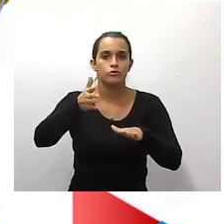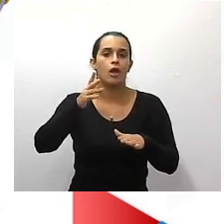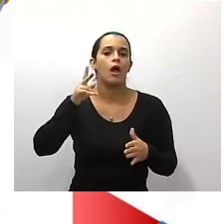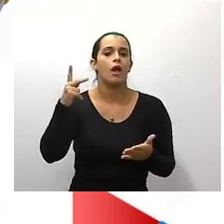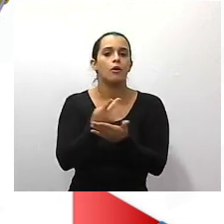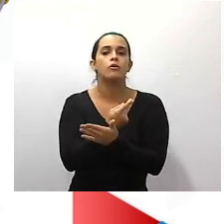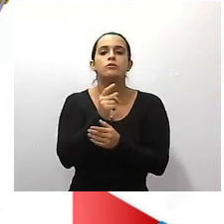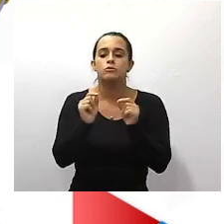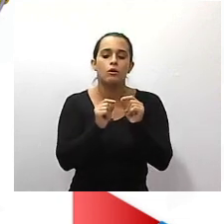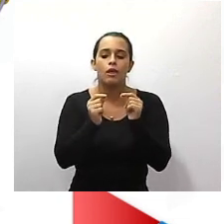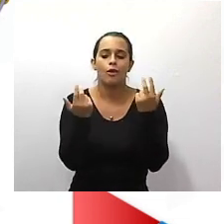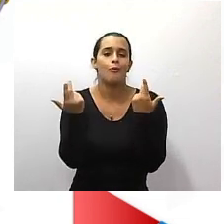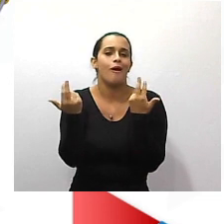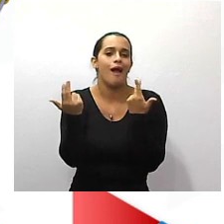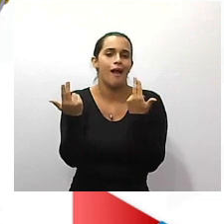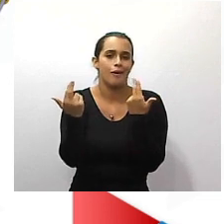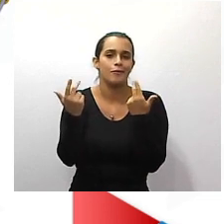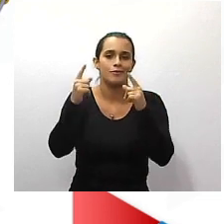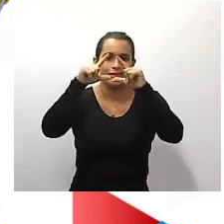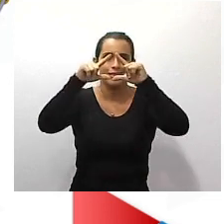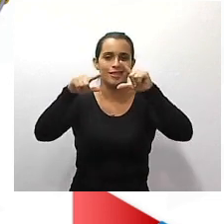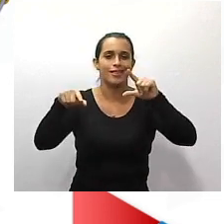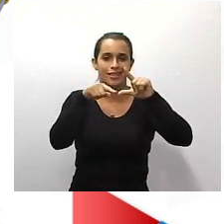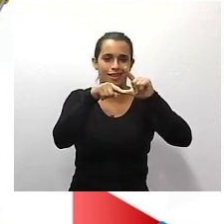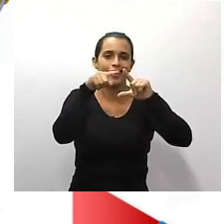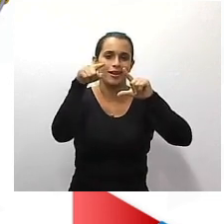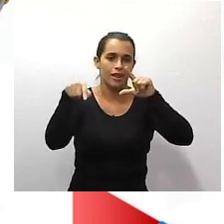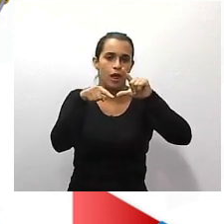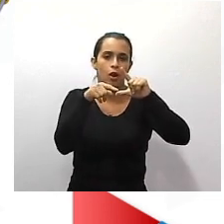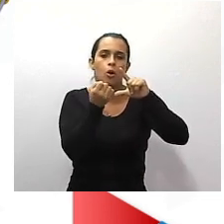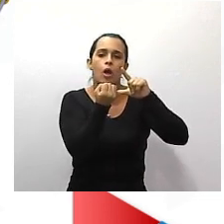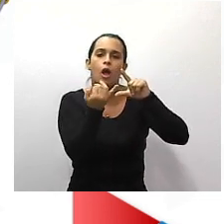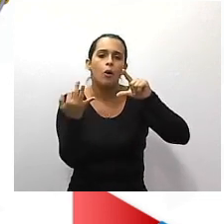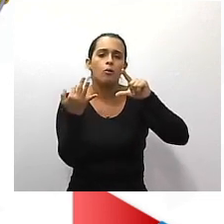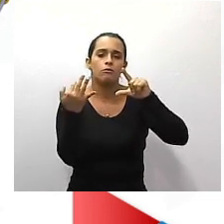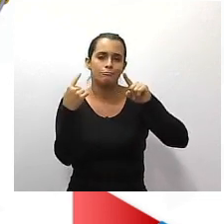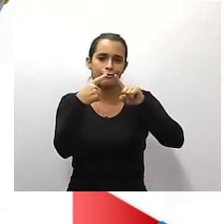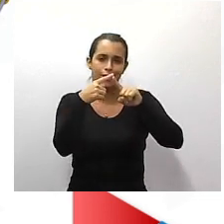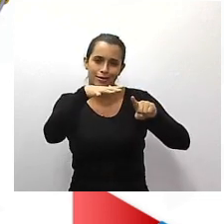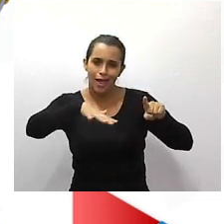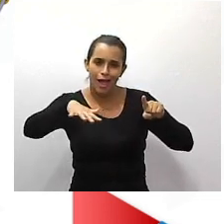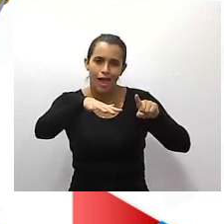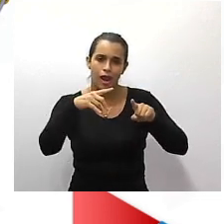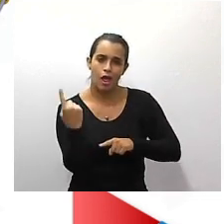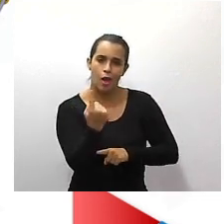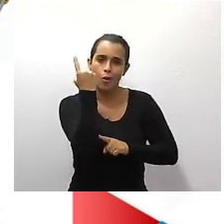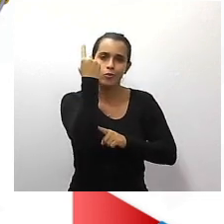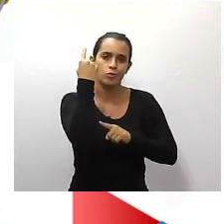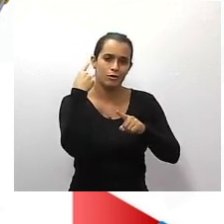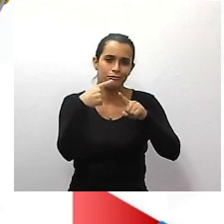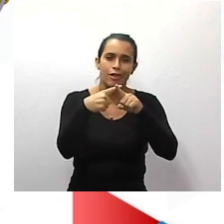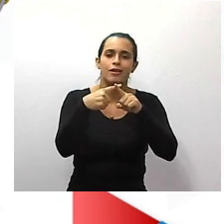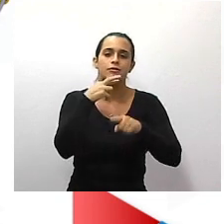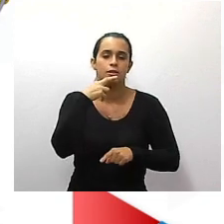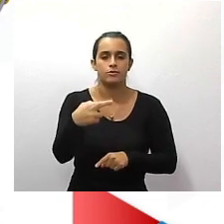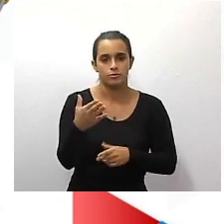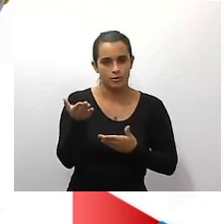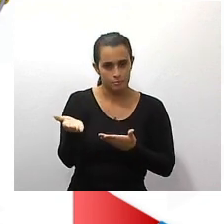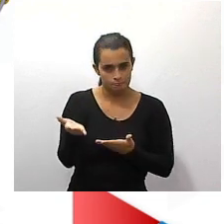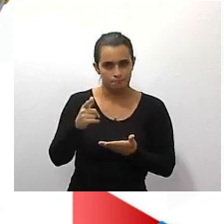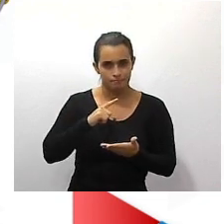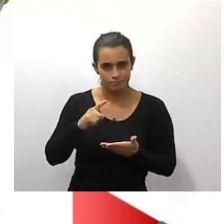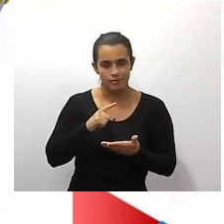debaixo do ônibus que cabe a mala. Você vai pegar um avião, o espaço debaixo do avião ali, abaixo das poltronas tem um